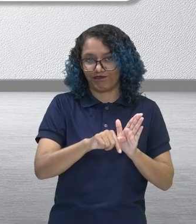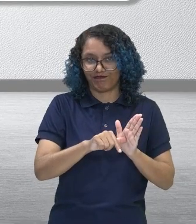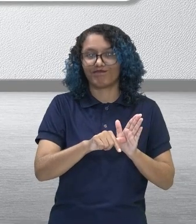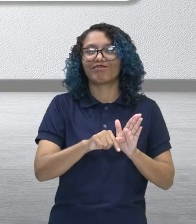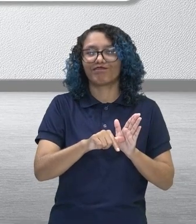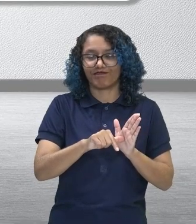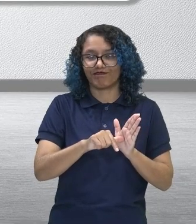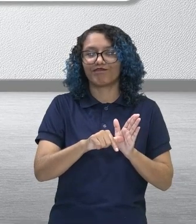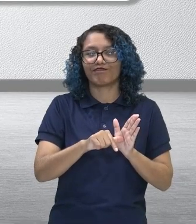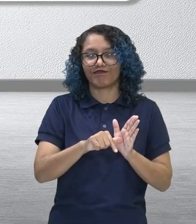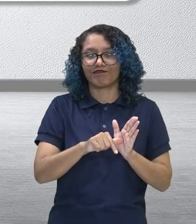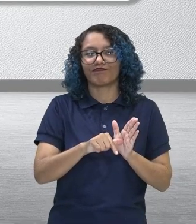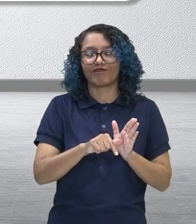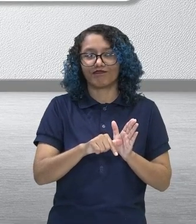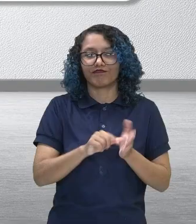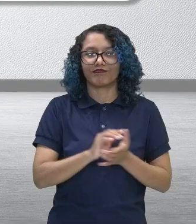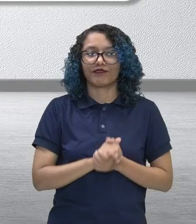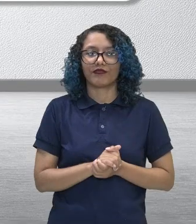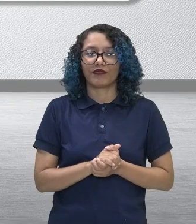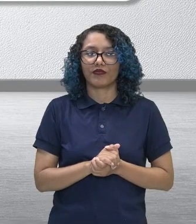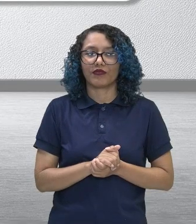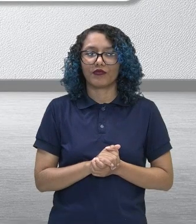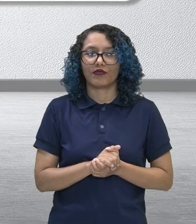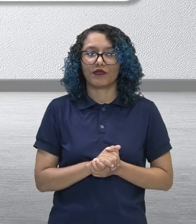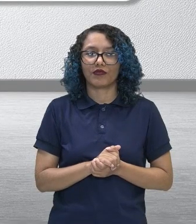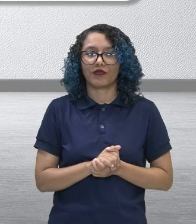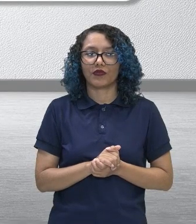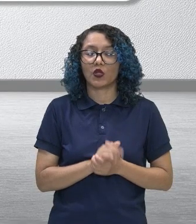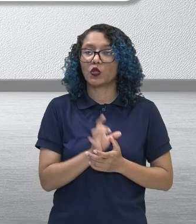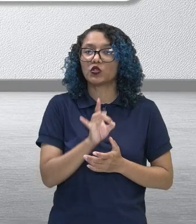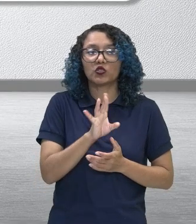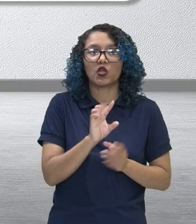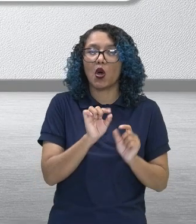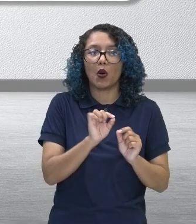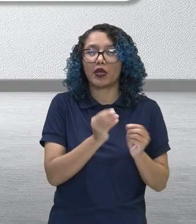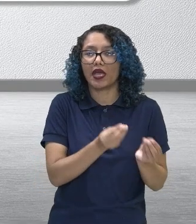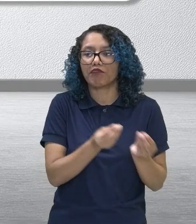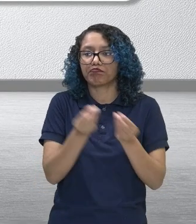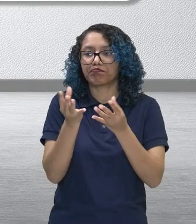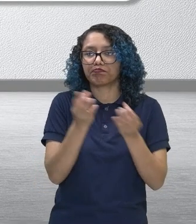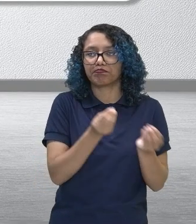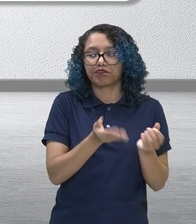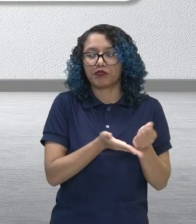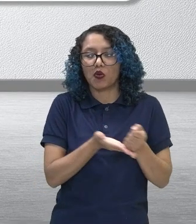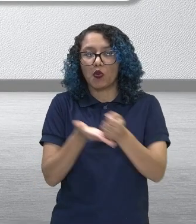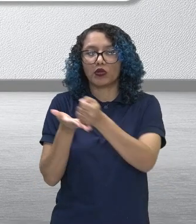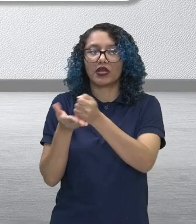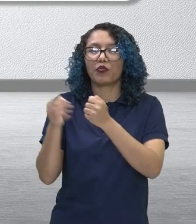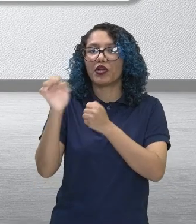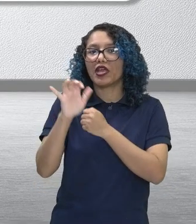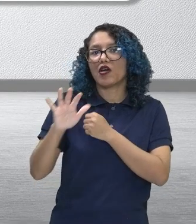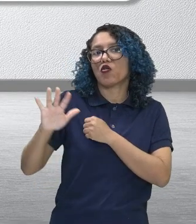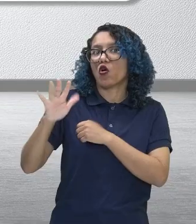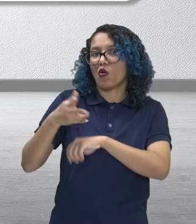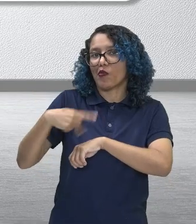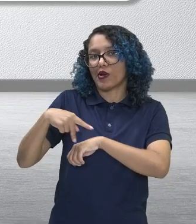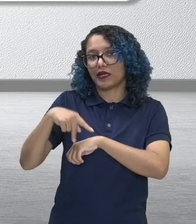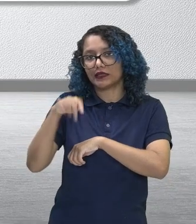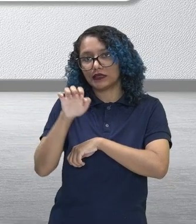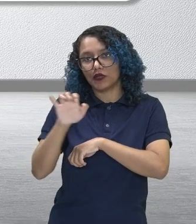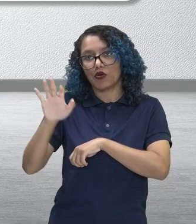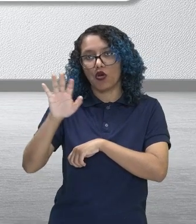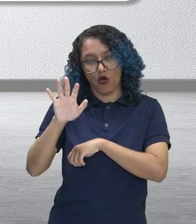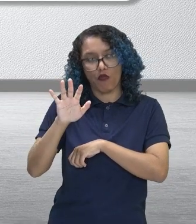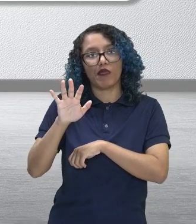então de ser apenas aqueles que serviam as potências europeias, né? Que estavam aí apenas para fornecer